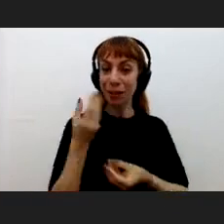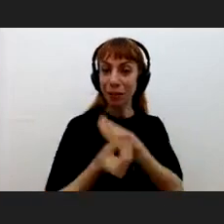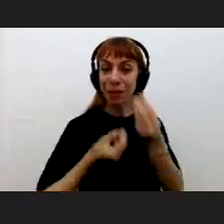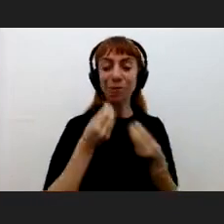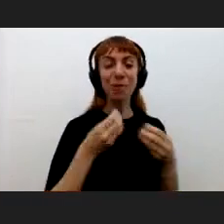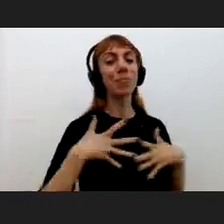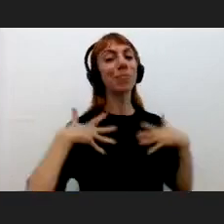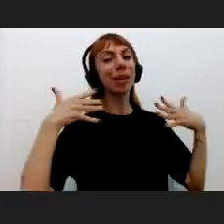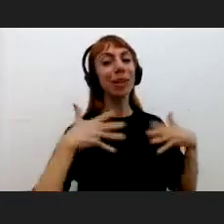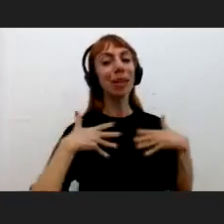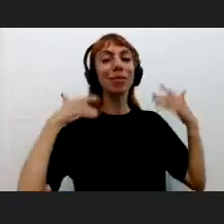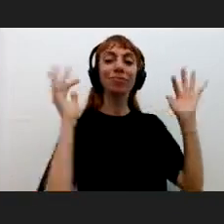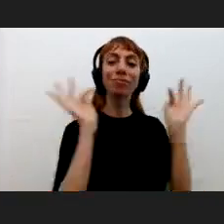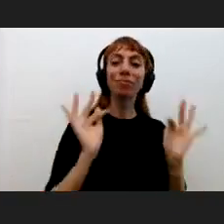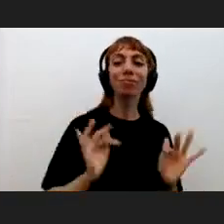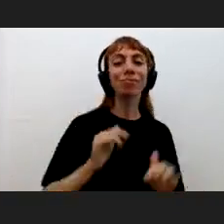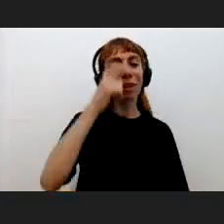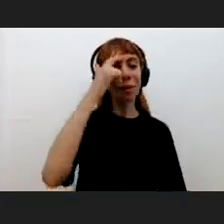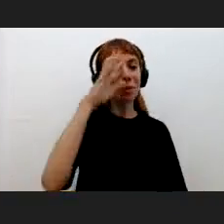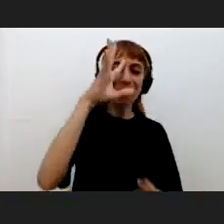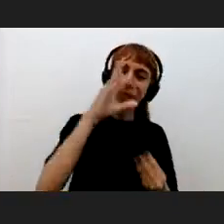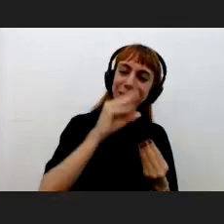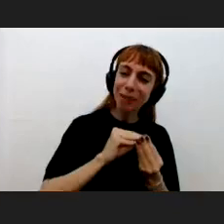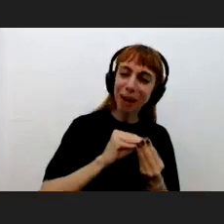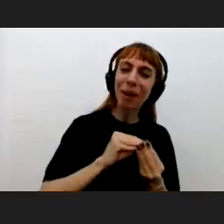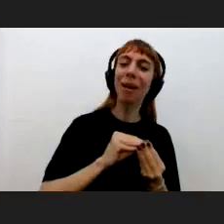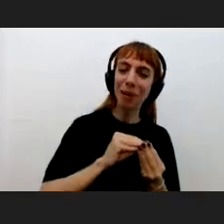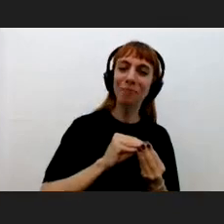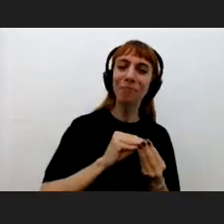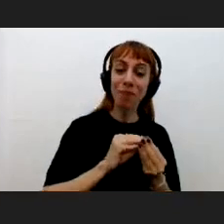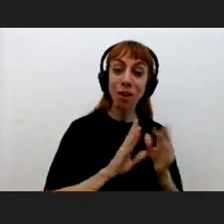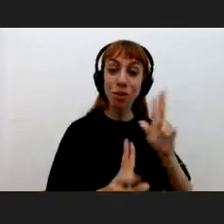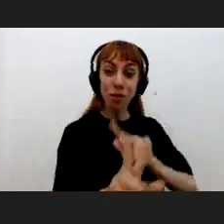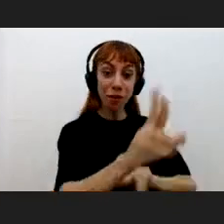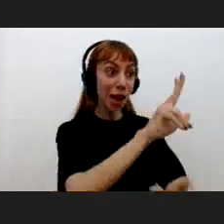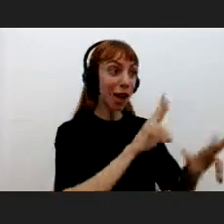compreensão, da disposição às diferenças.